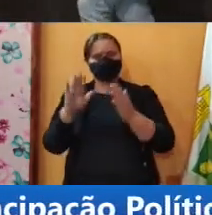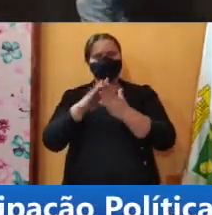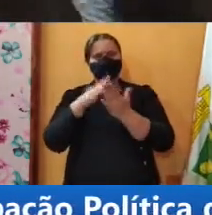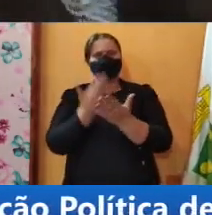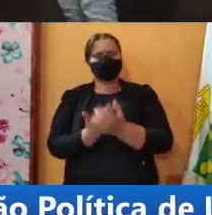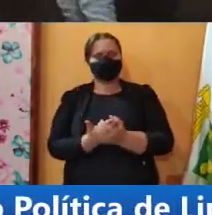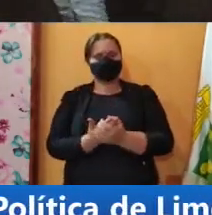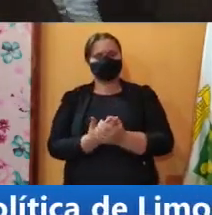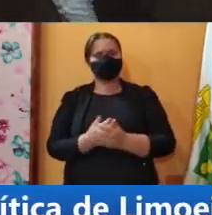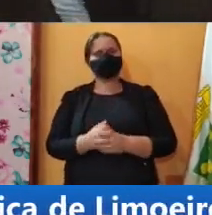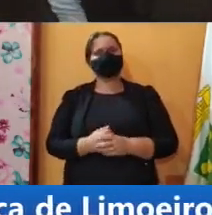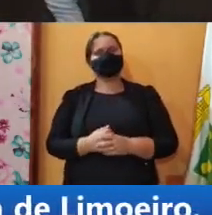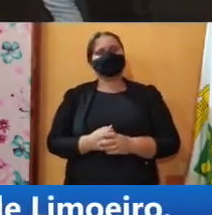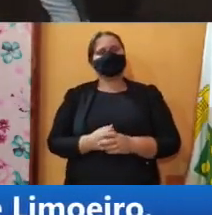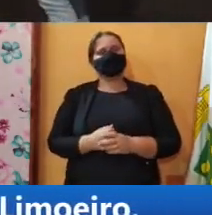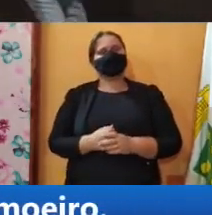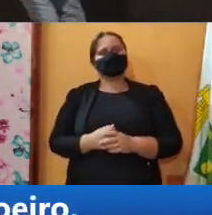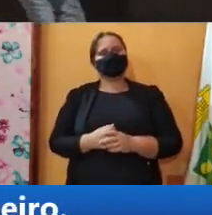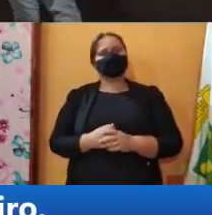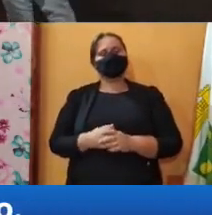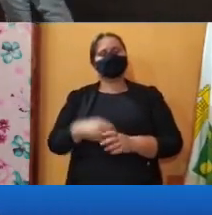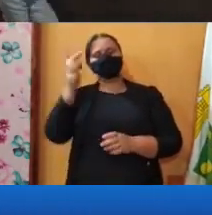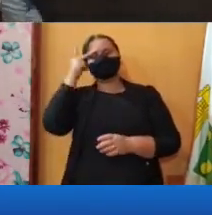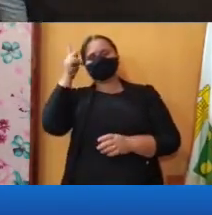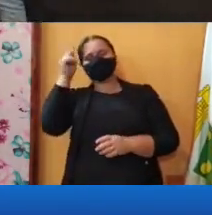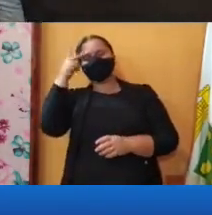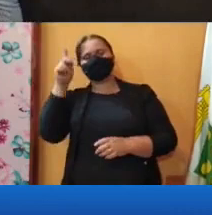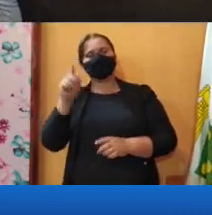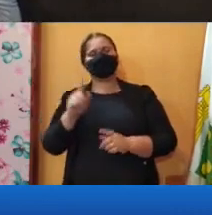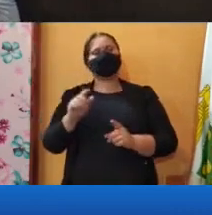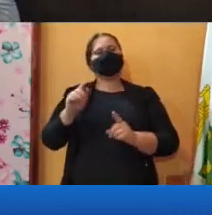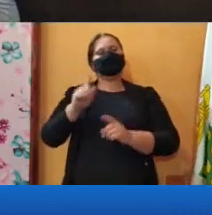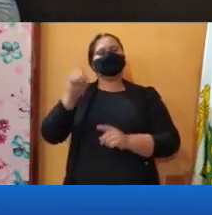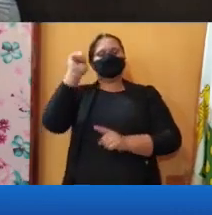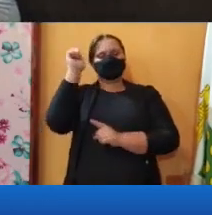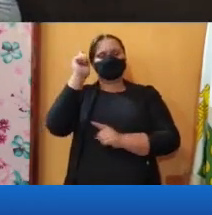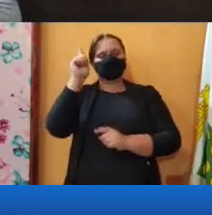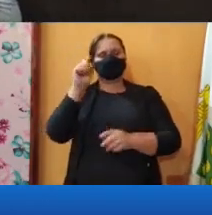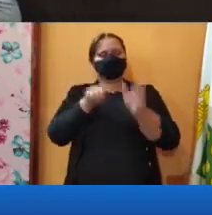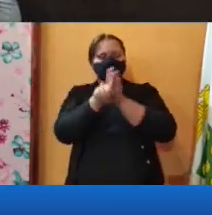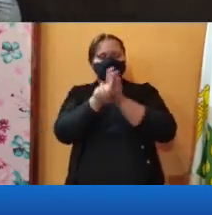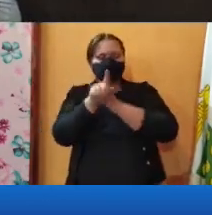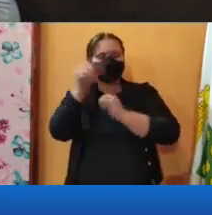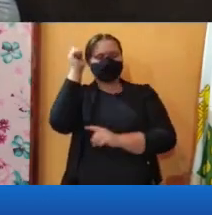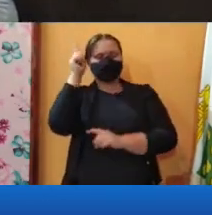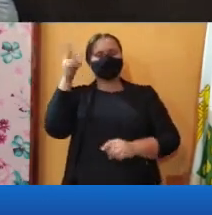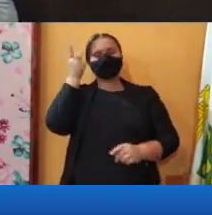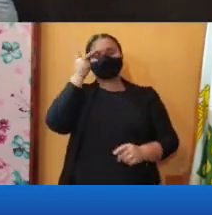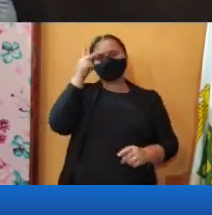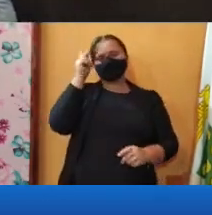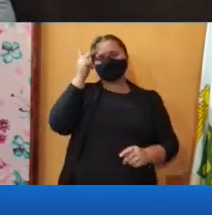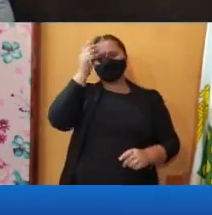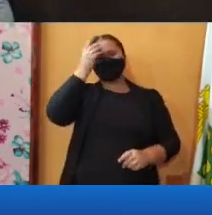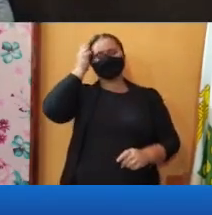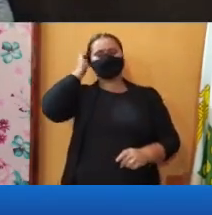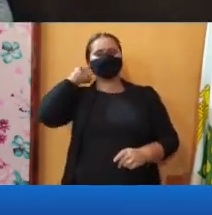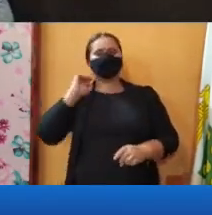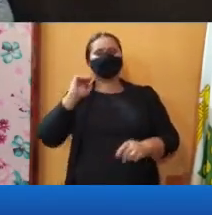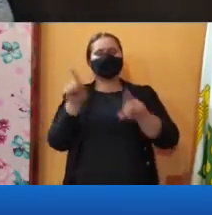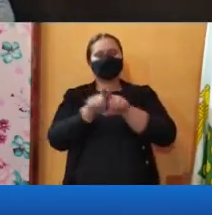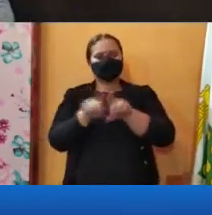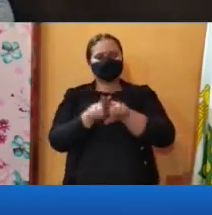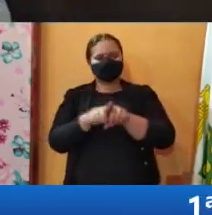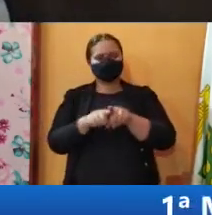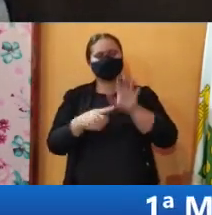de Sivaldo Venerando, que integra o Instituto Histórico Geográfico de Limoeiro, um grande pesquisador, poeta, estudioso, e que também deveria